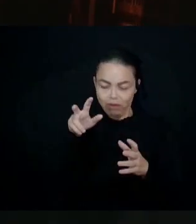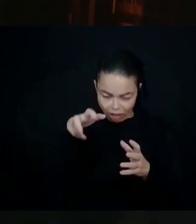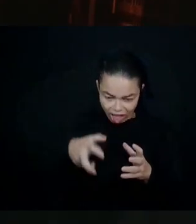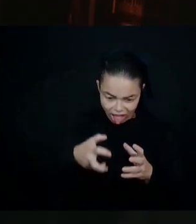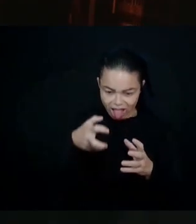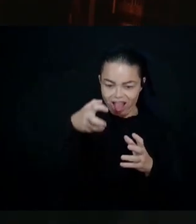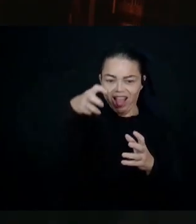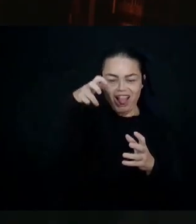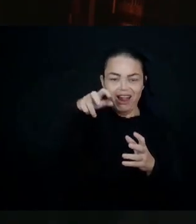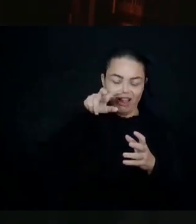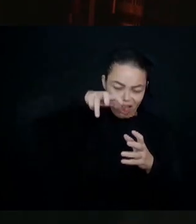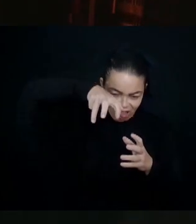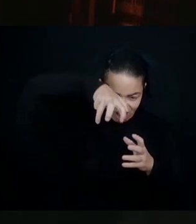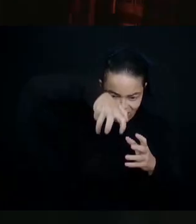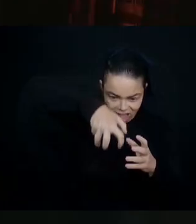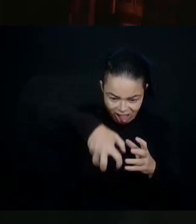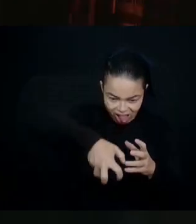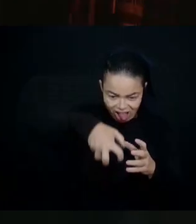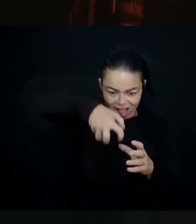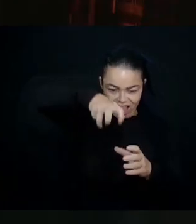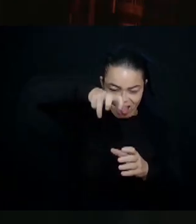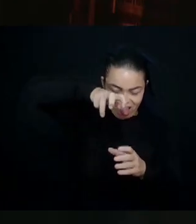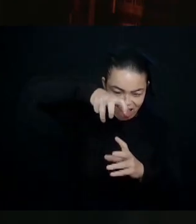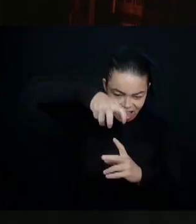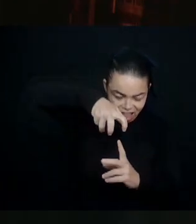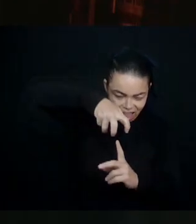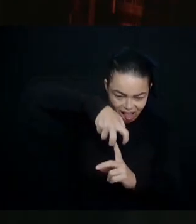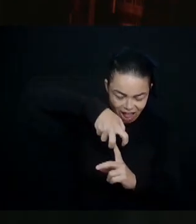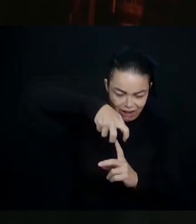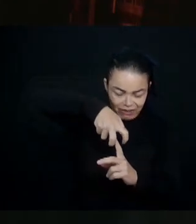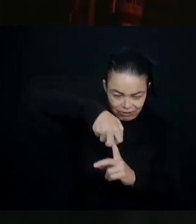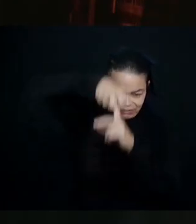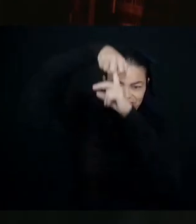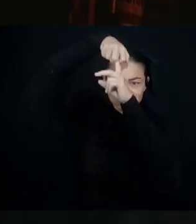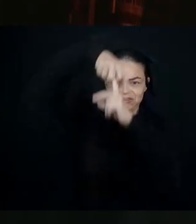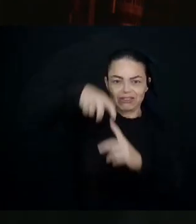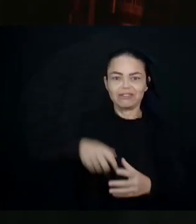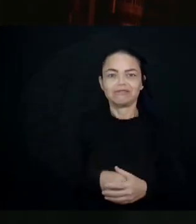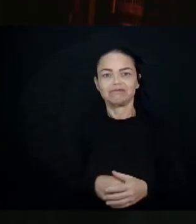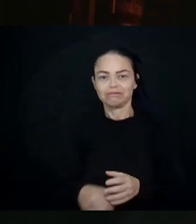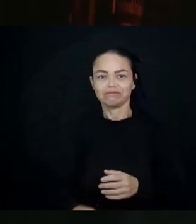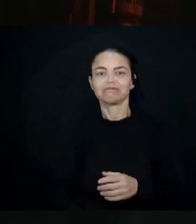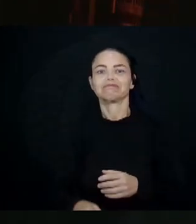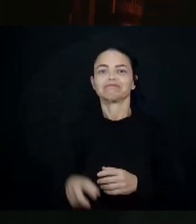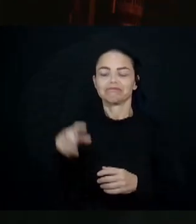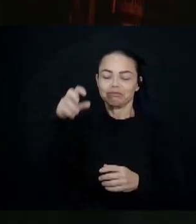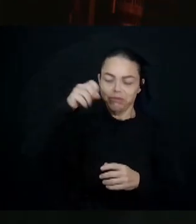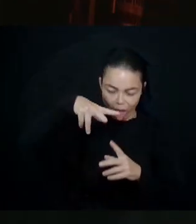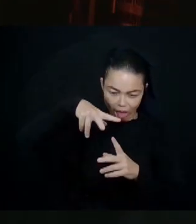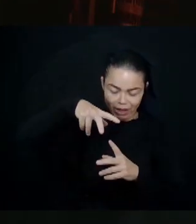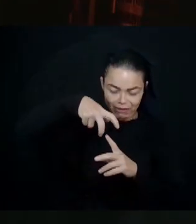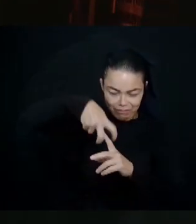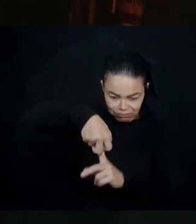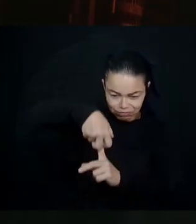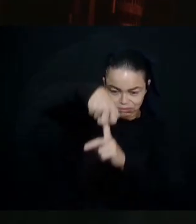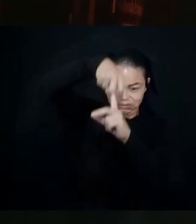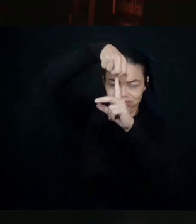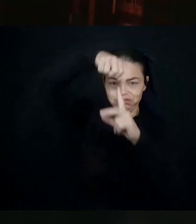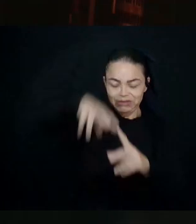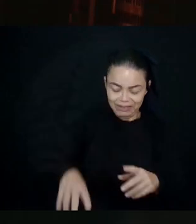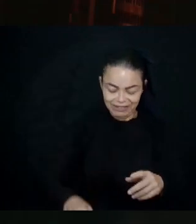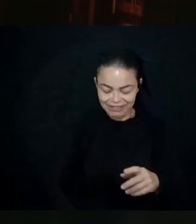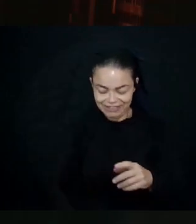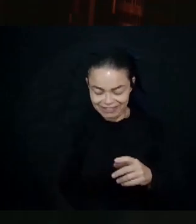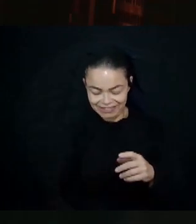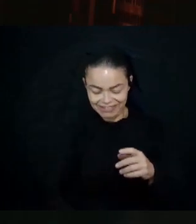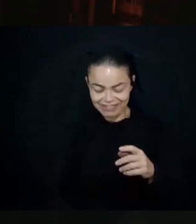fica tudo mole assim, ó. E aí o que acontece? Você vai tentando, e você pega, vai, puf, cai fora do negócio. Oxe, olha,